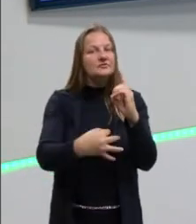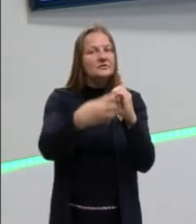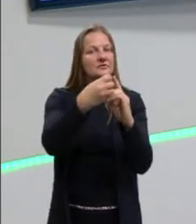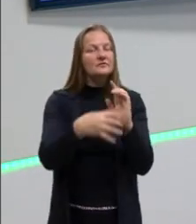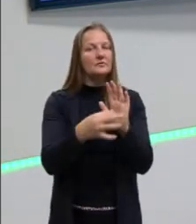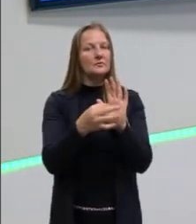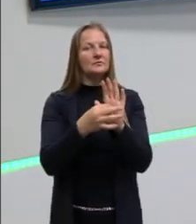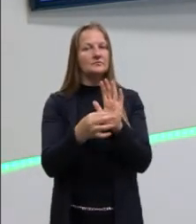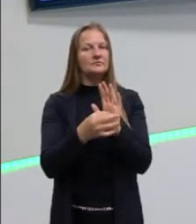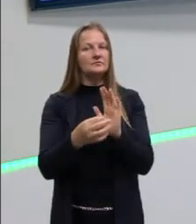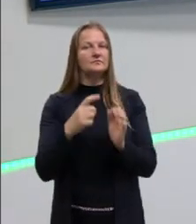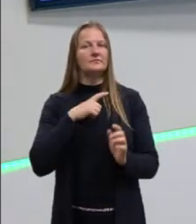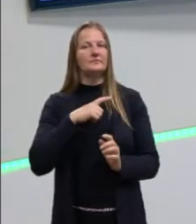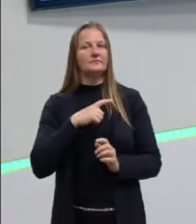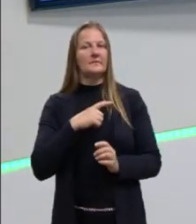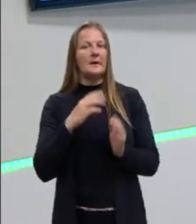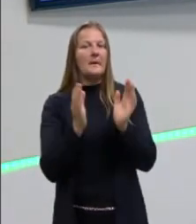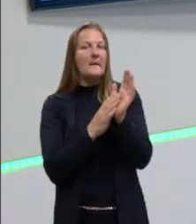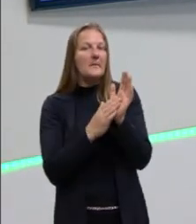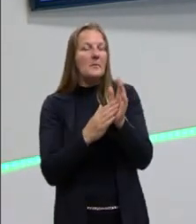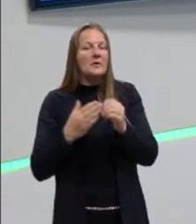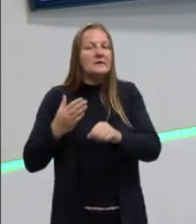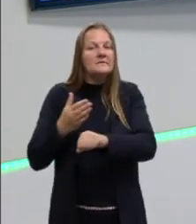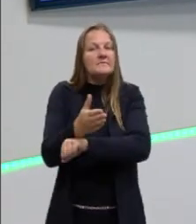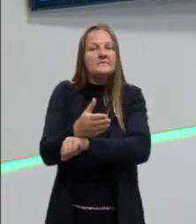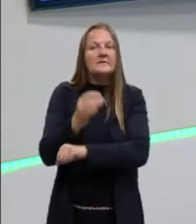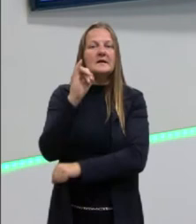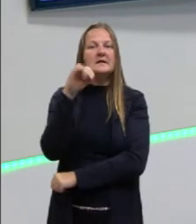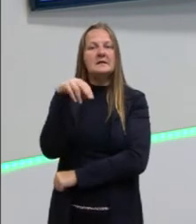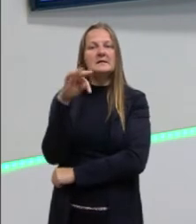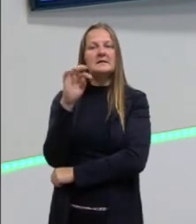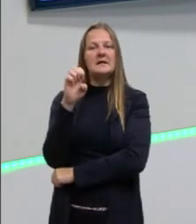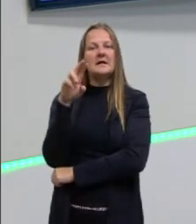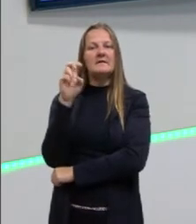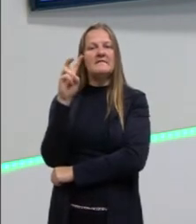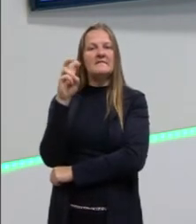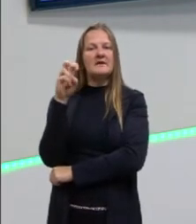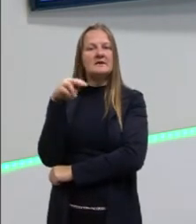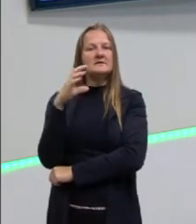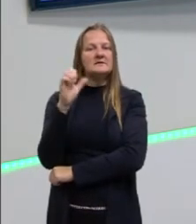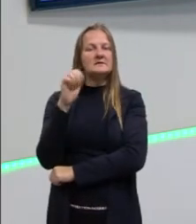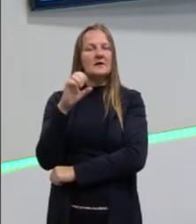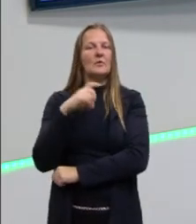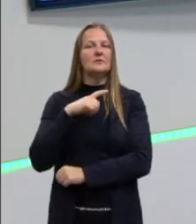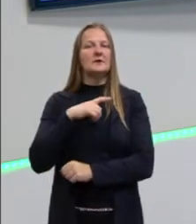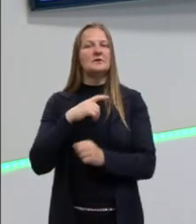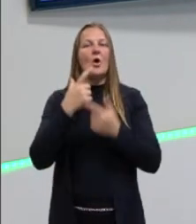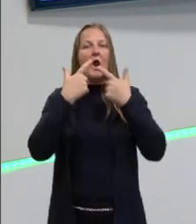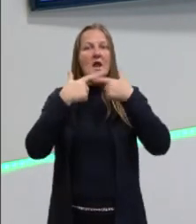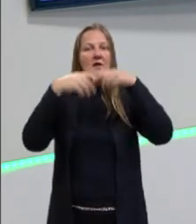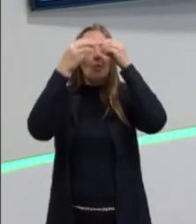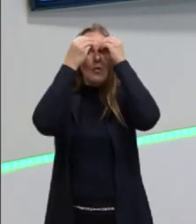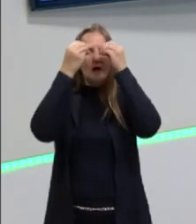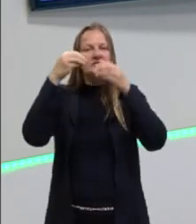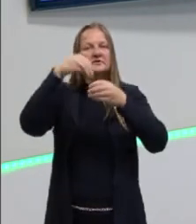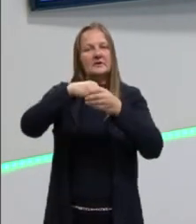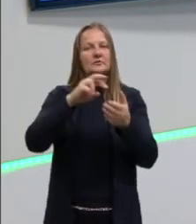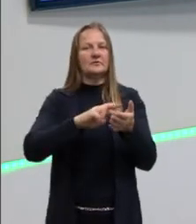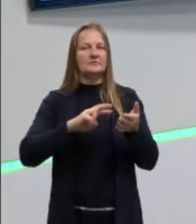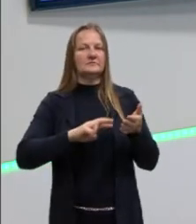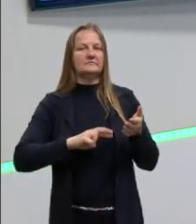vai ter sempre essa proposta de linguagem que tem uma aula só sobre linguagem do texto de redação